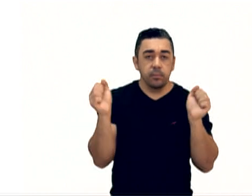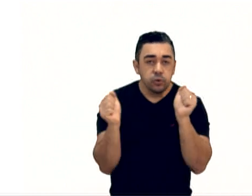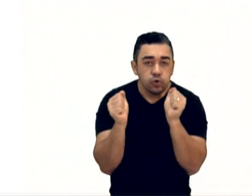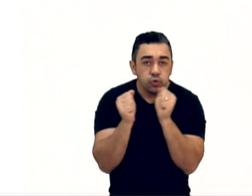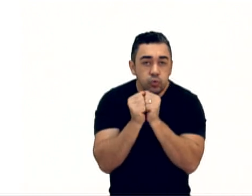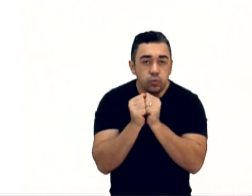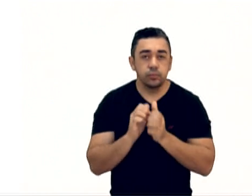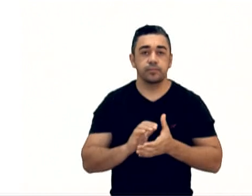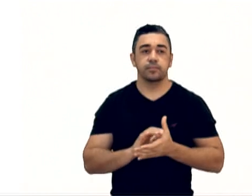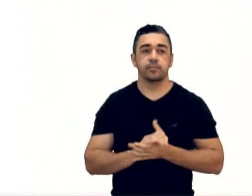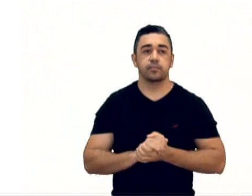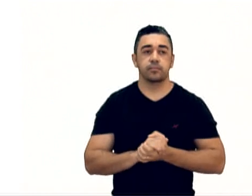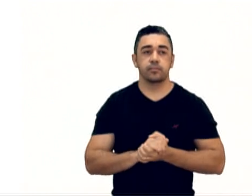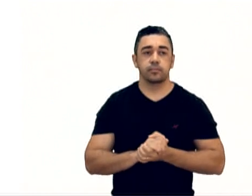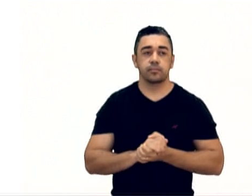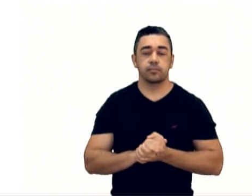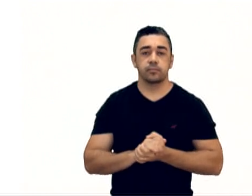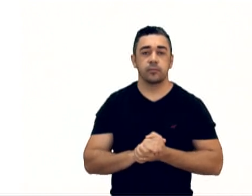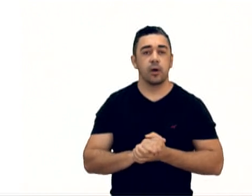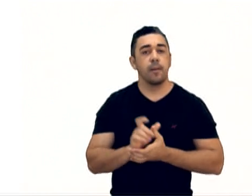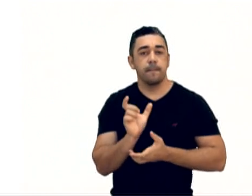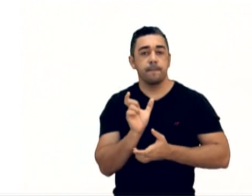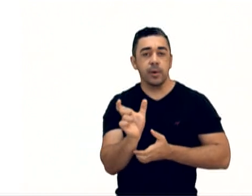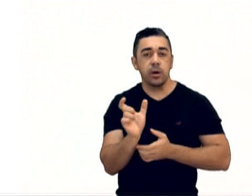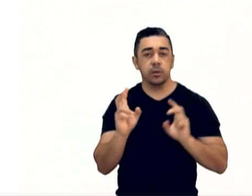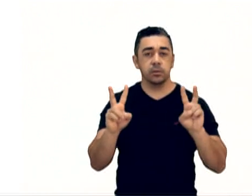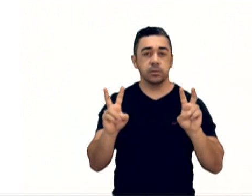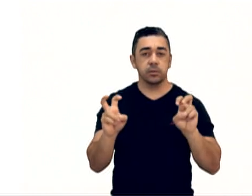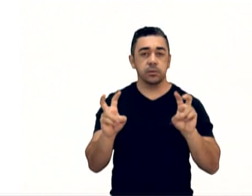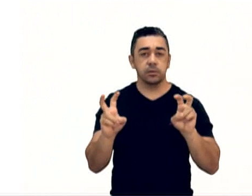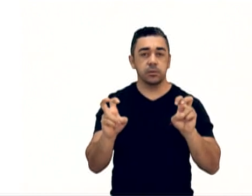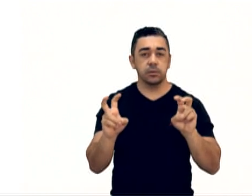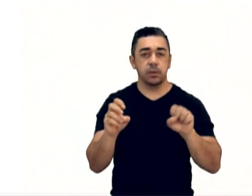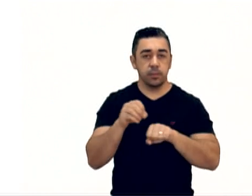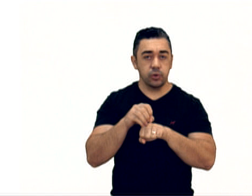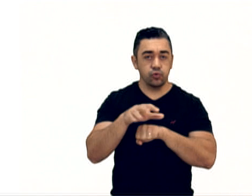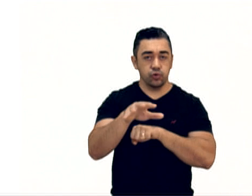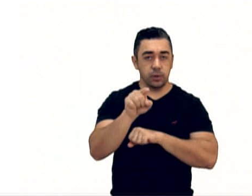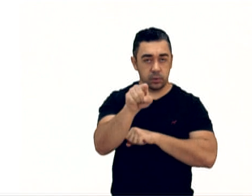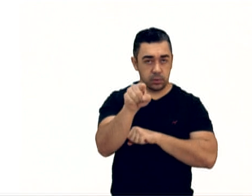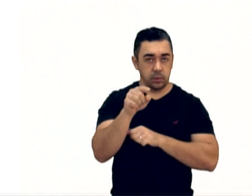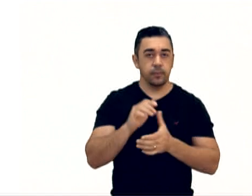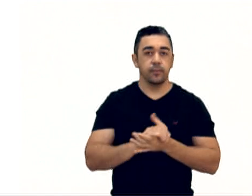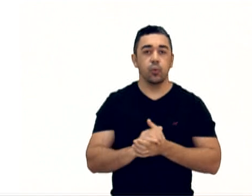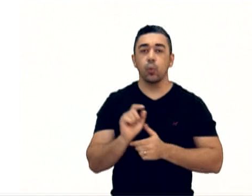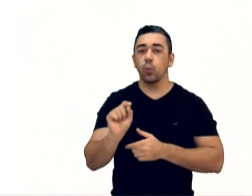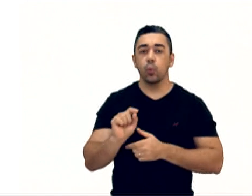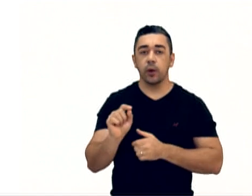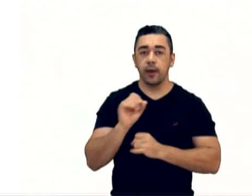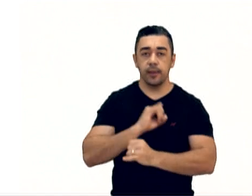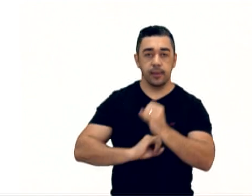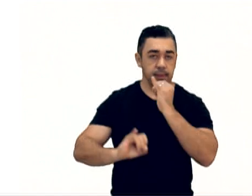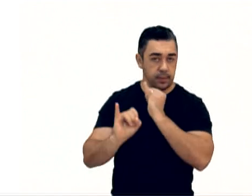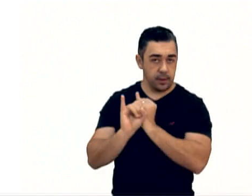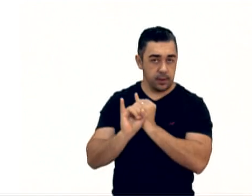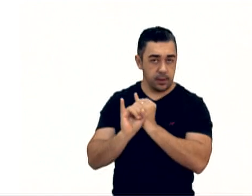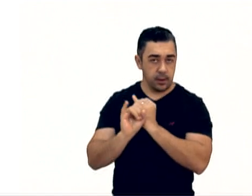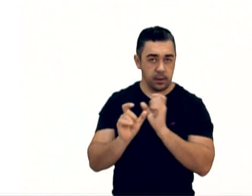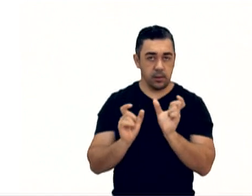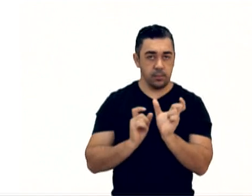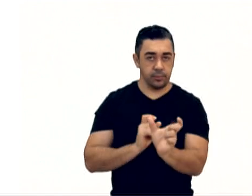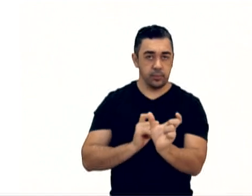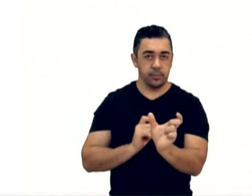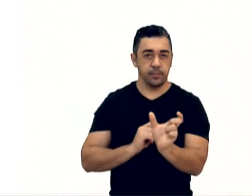juntos. Eu trouxe um tema aqui que eu estou sugerindo para vocês, que é a internet. Então,